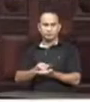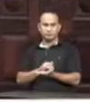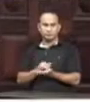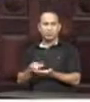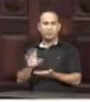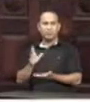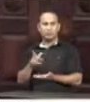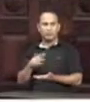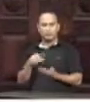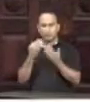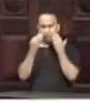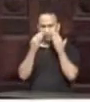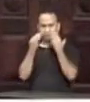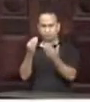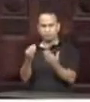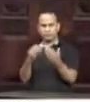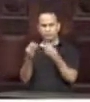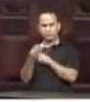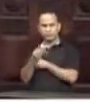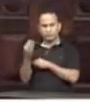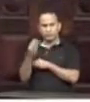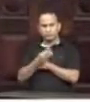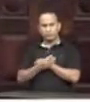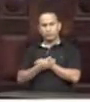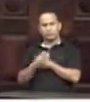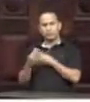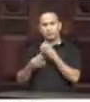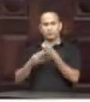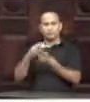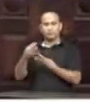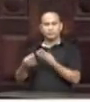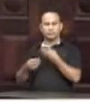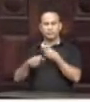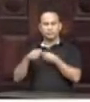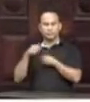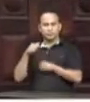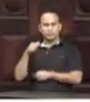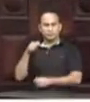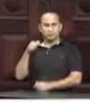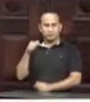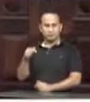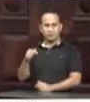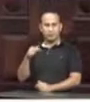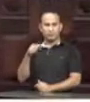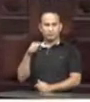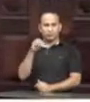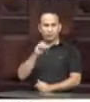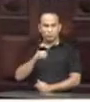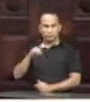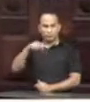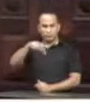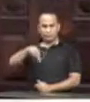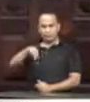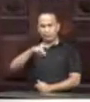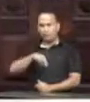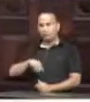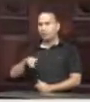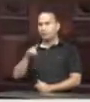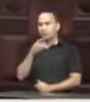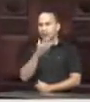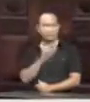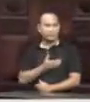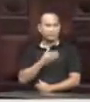estar apresentando o terceiro quadrimestre, setembro, outubro, novembro e dezembro. Obrigado, deputada. E o